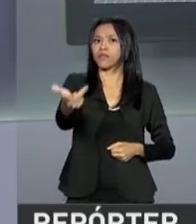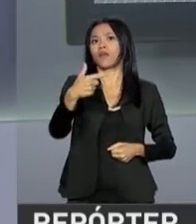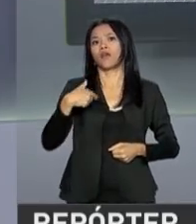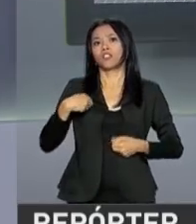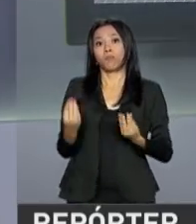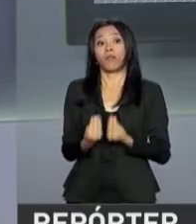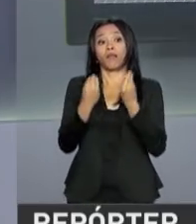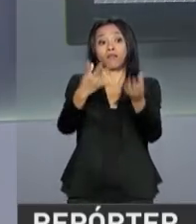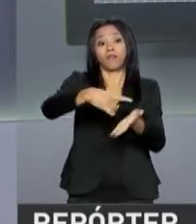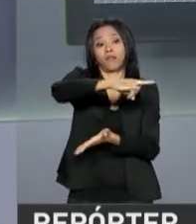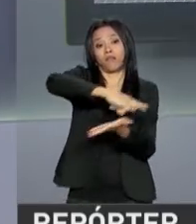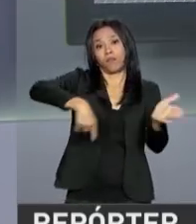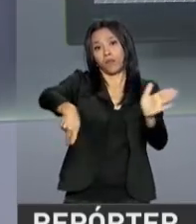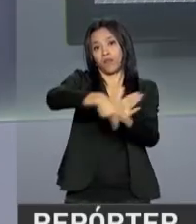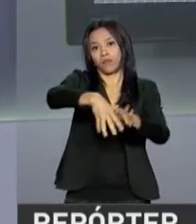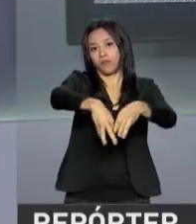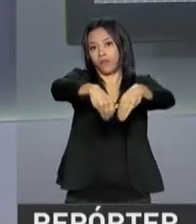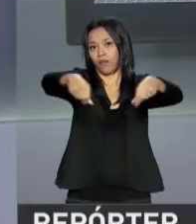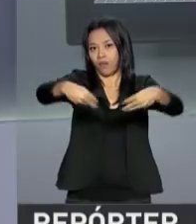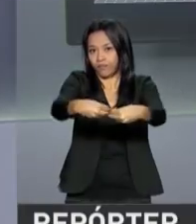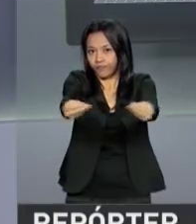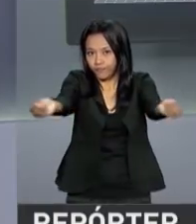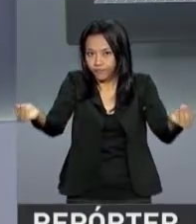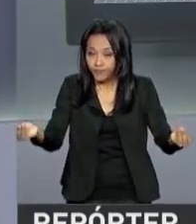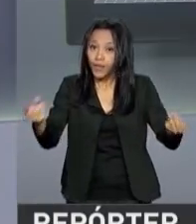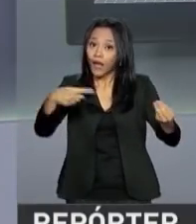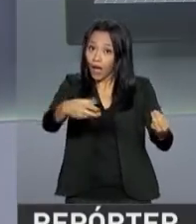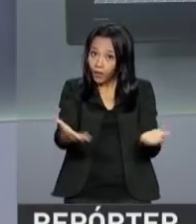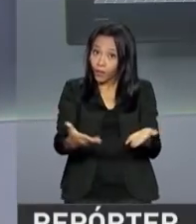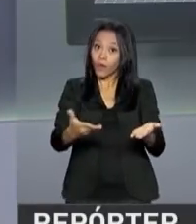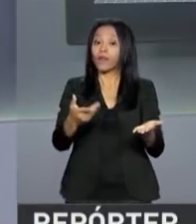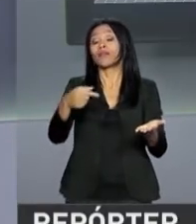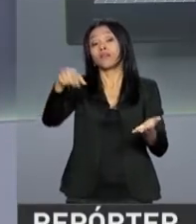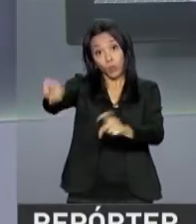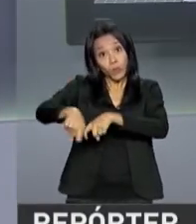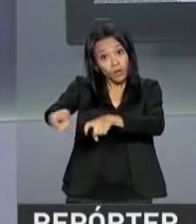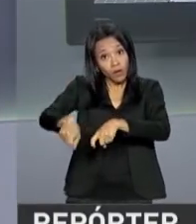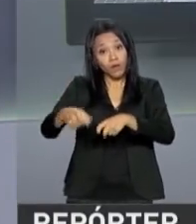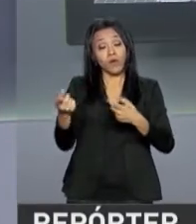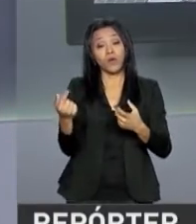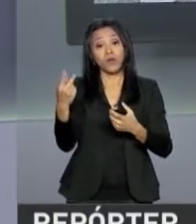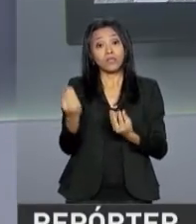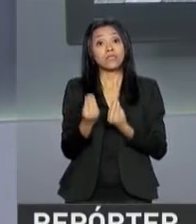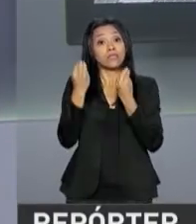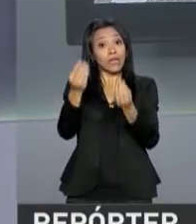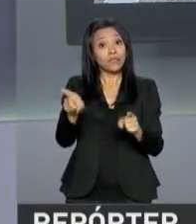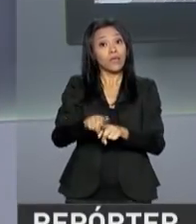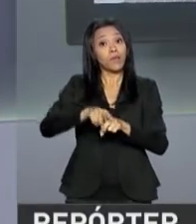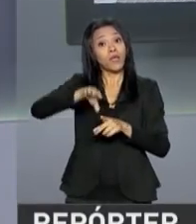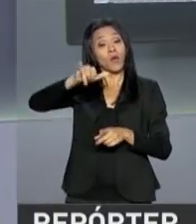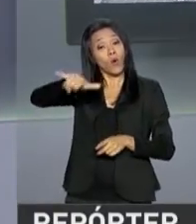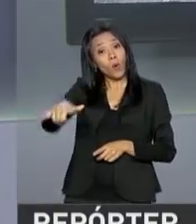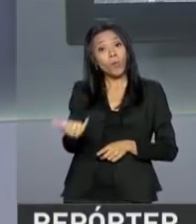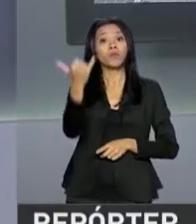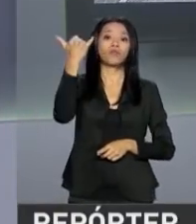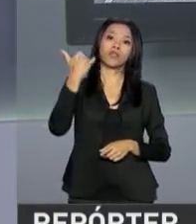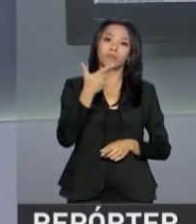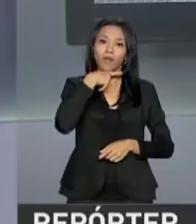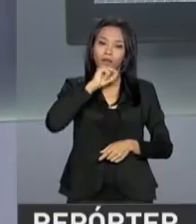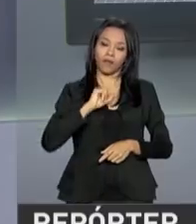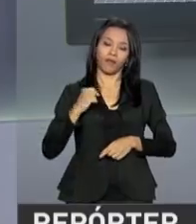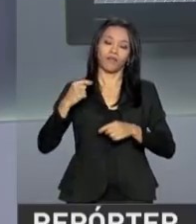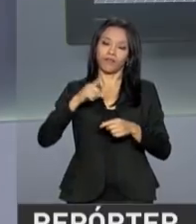concessão de títulos além da legalidade da propriedade do imóvel rural o título traz outros benefícios aos pequenos produtores